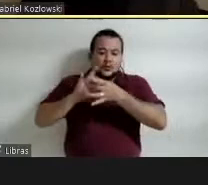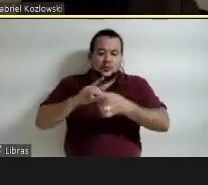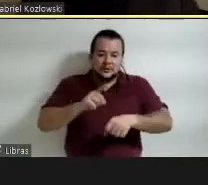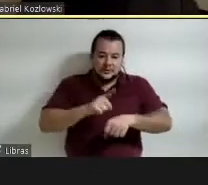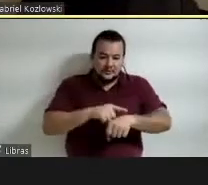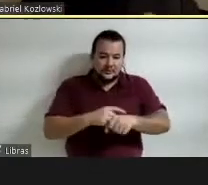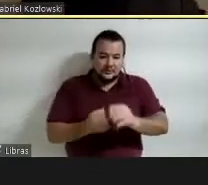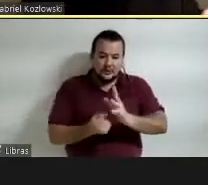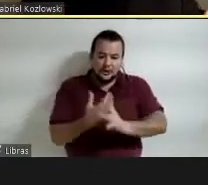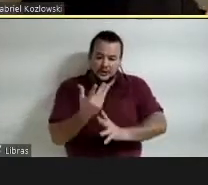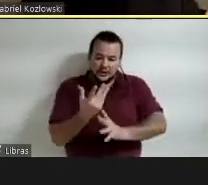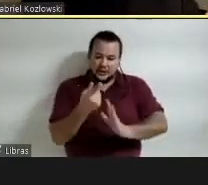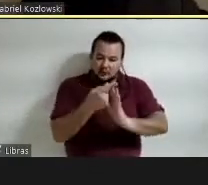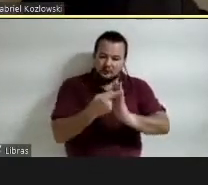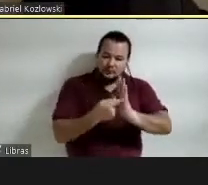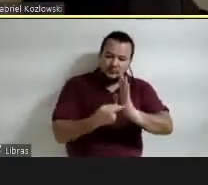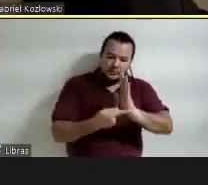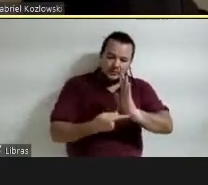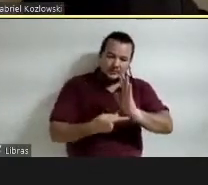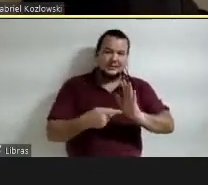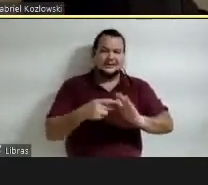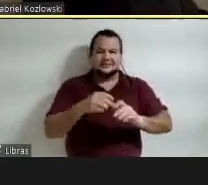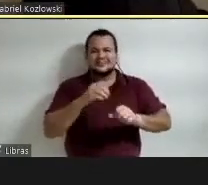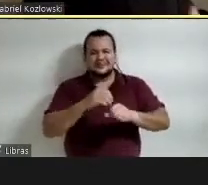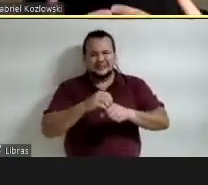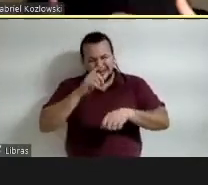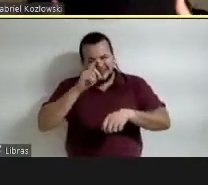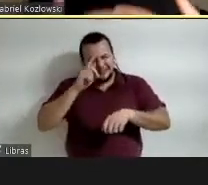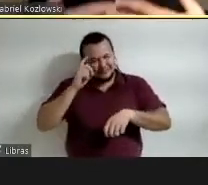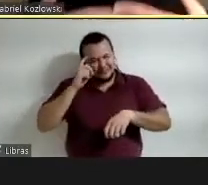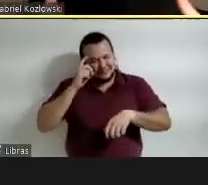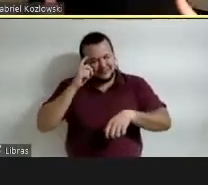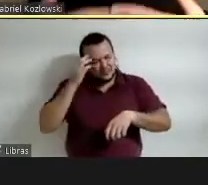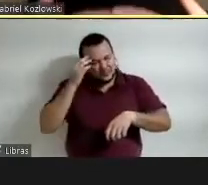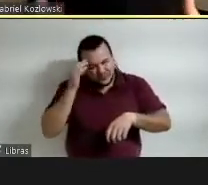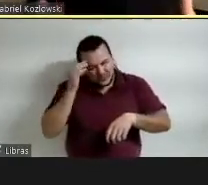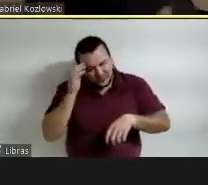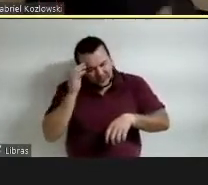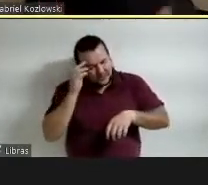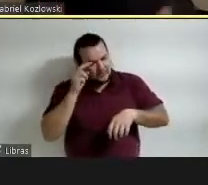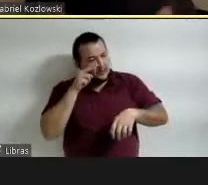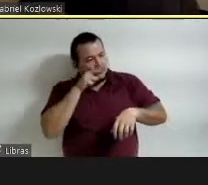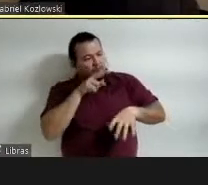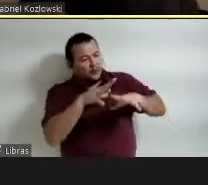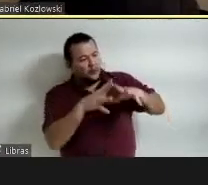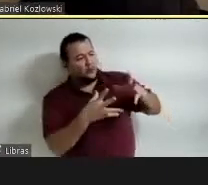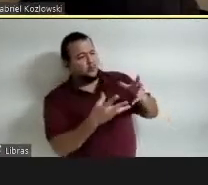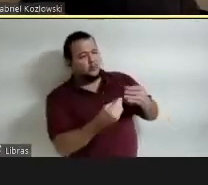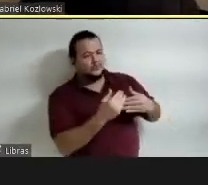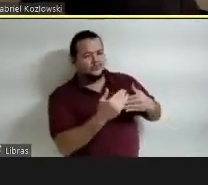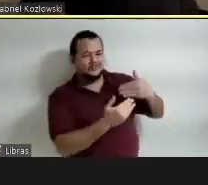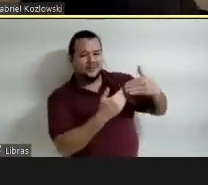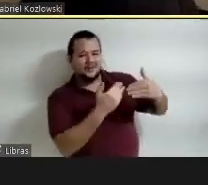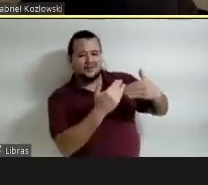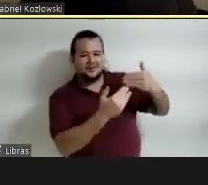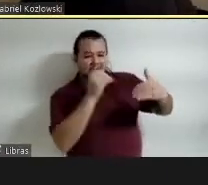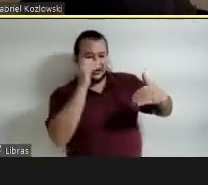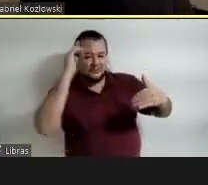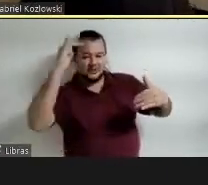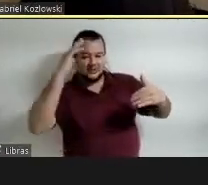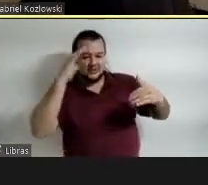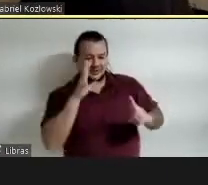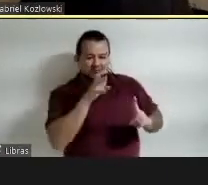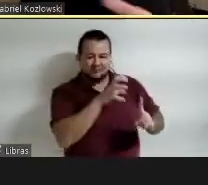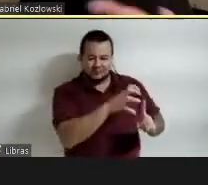projetos que, no nosso entendimento, olham para o mundo como uma escala de imaginação e intervenção, esse início cronológico se insere em